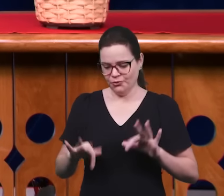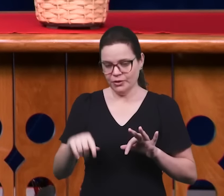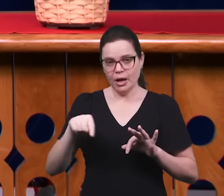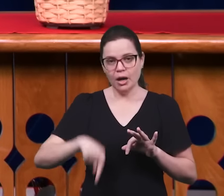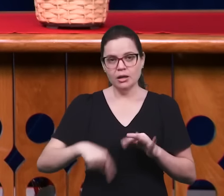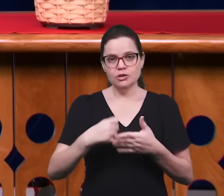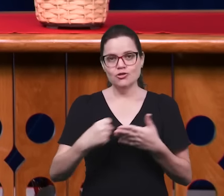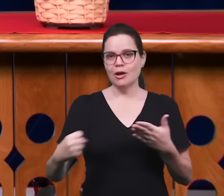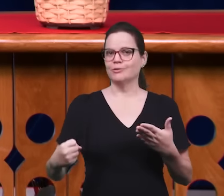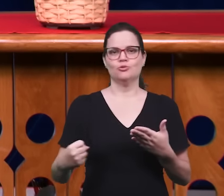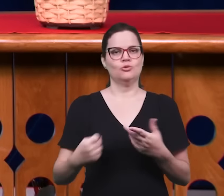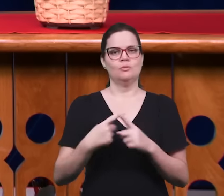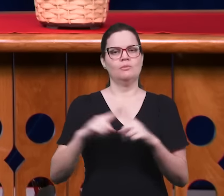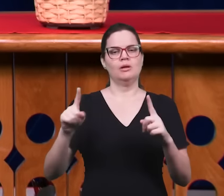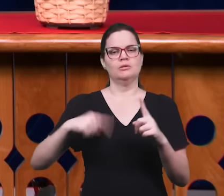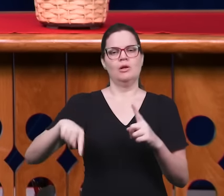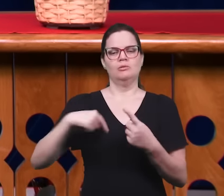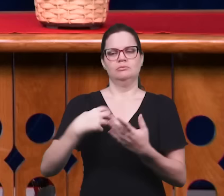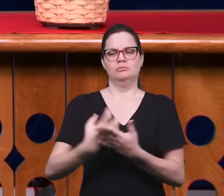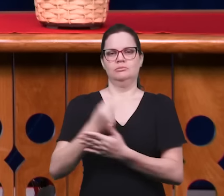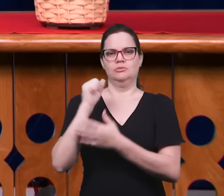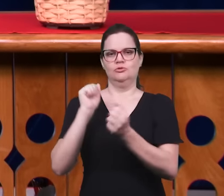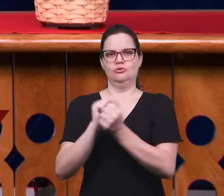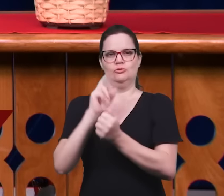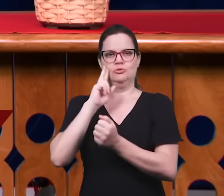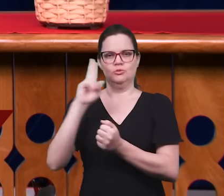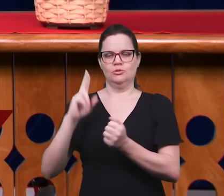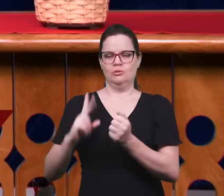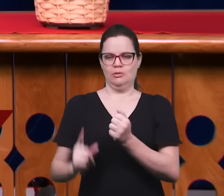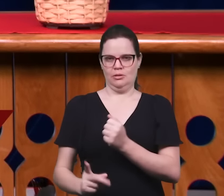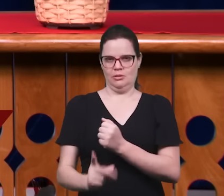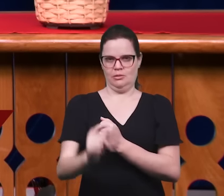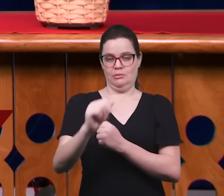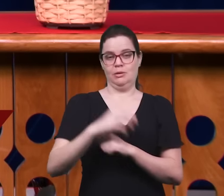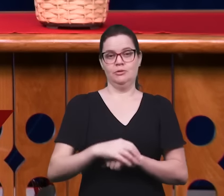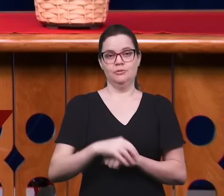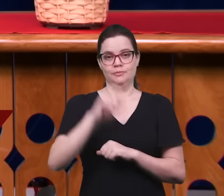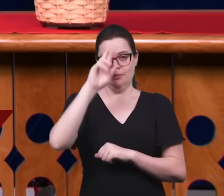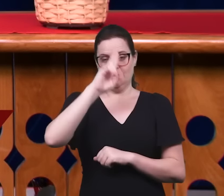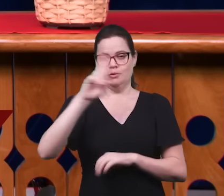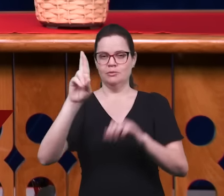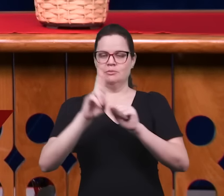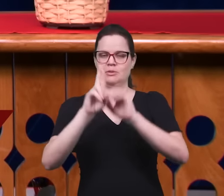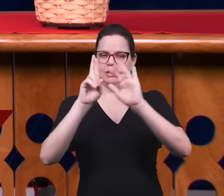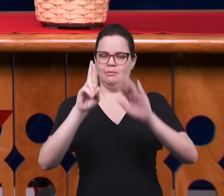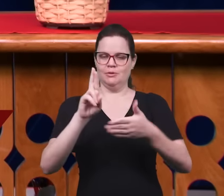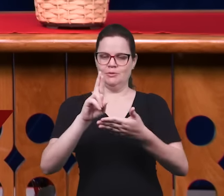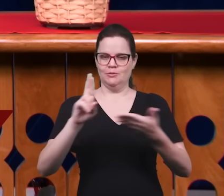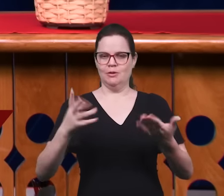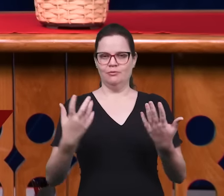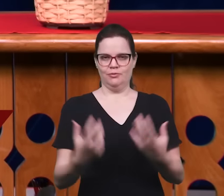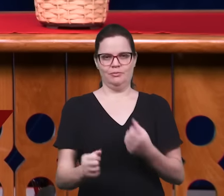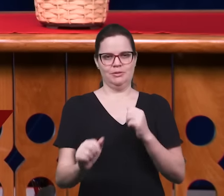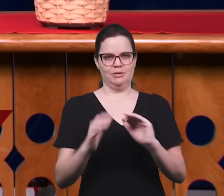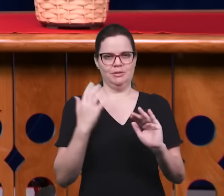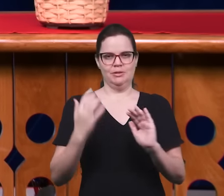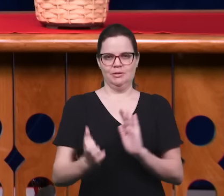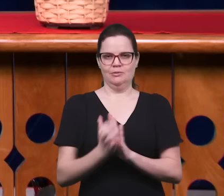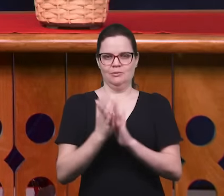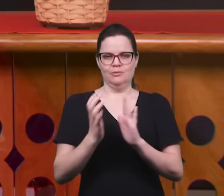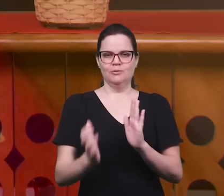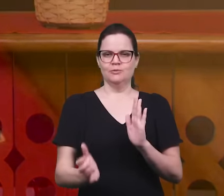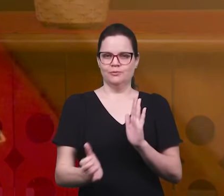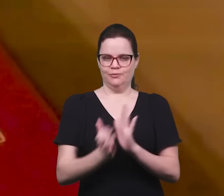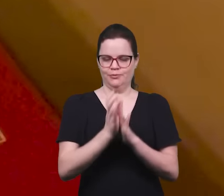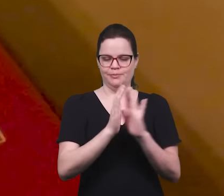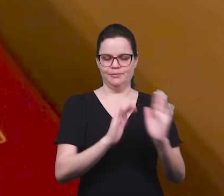Jesus para todo sempre. Que o Senhor possa assim nos abençoar pela sua palavra. Vamos louvar o Senhor com mais este louvor.